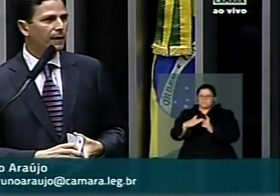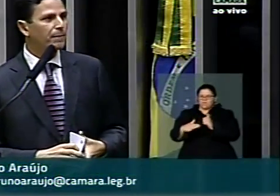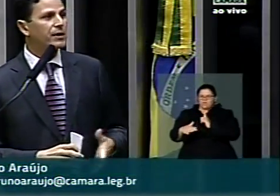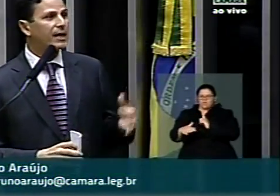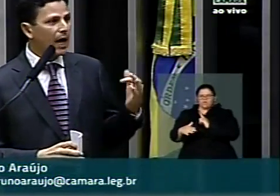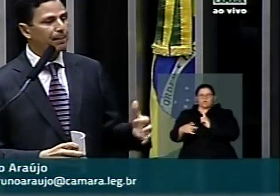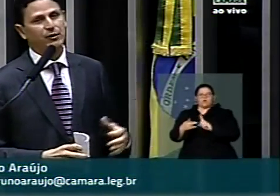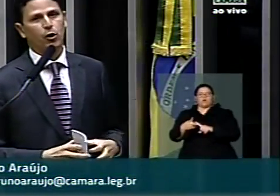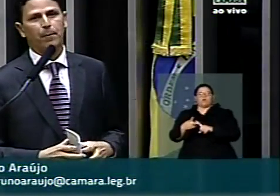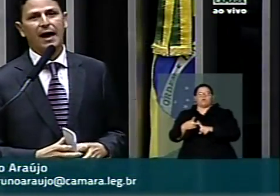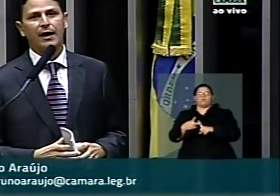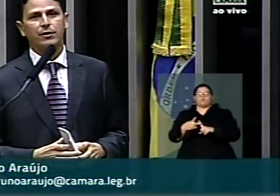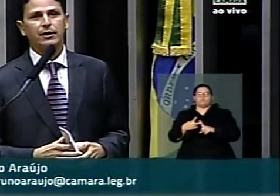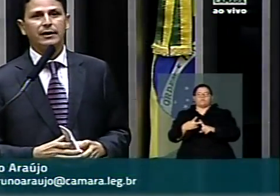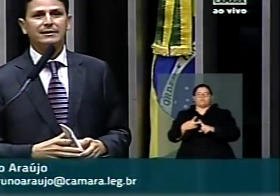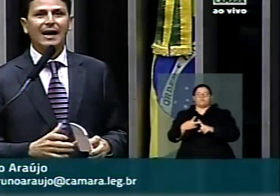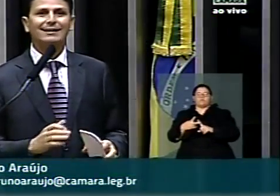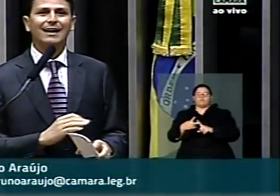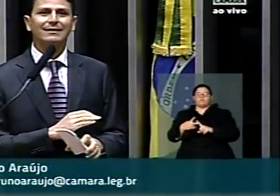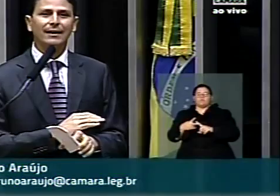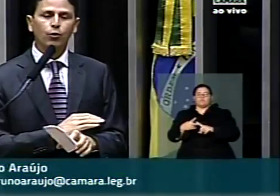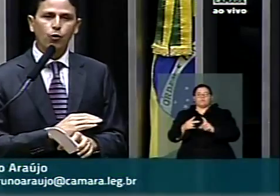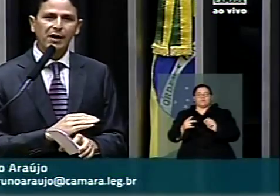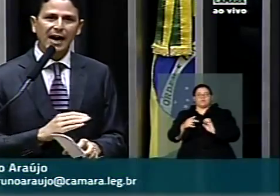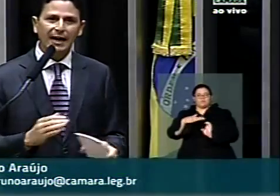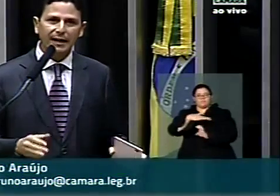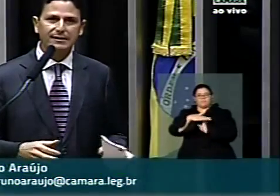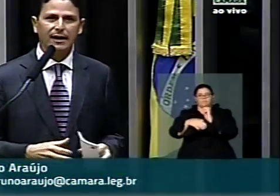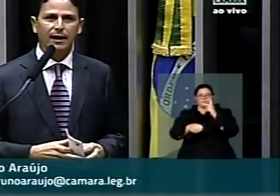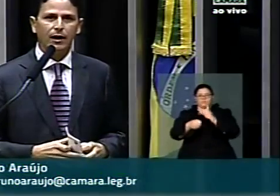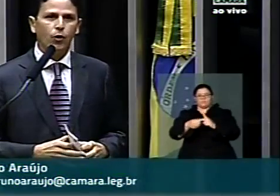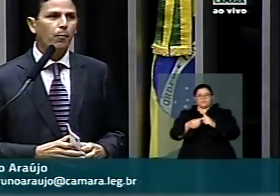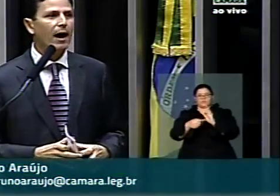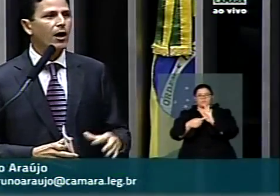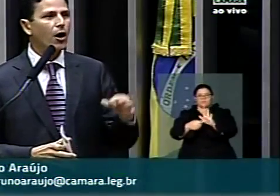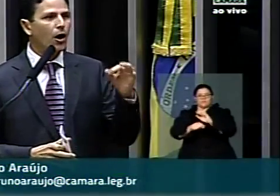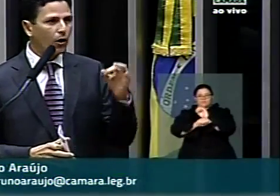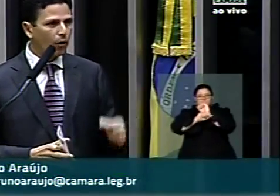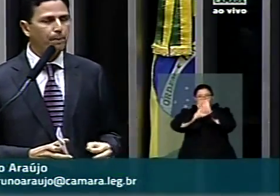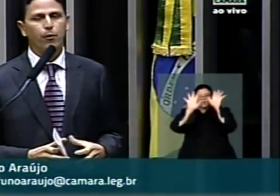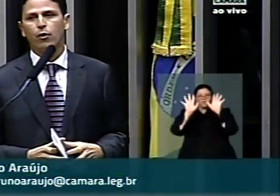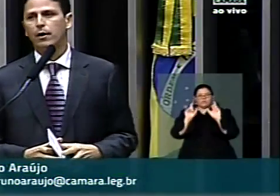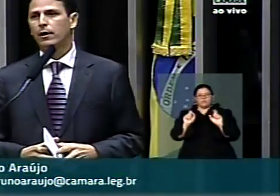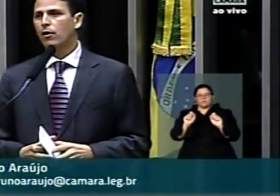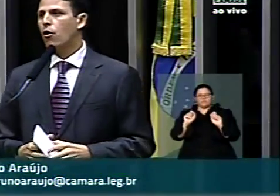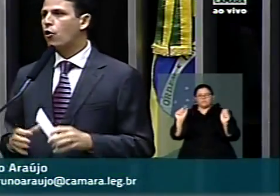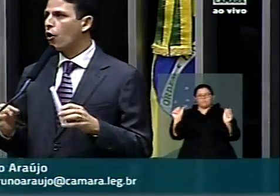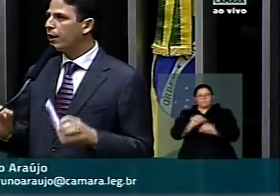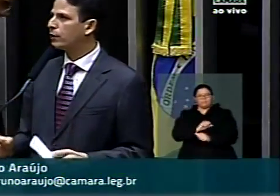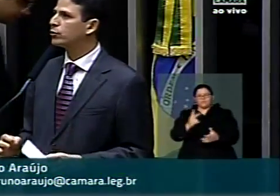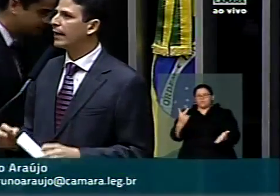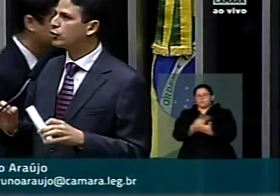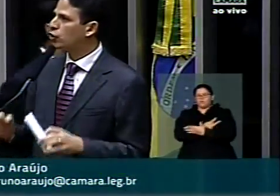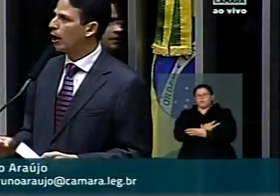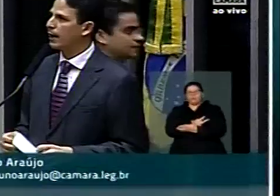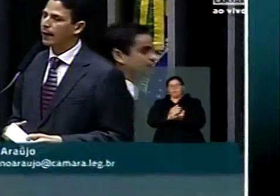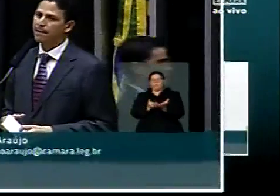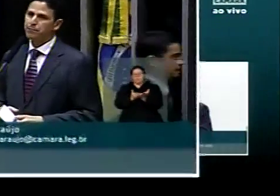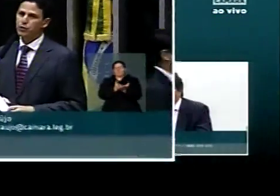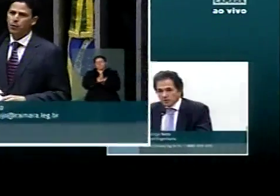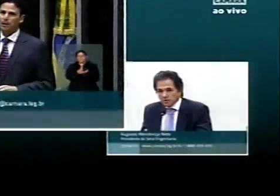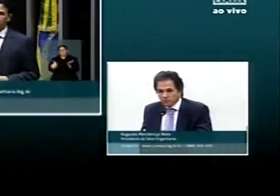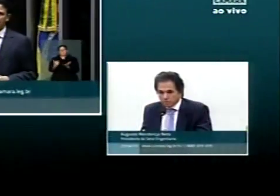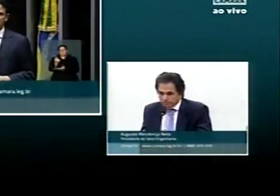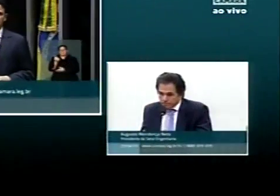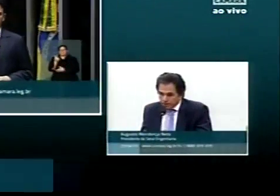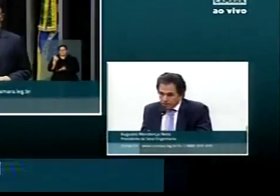fornecedores, de que a Petrobras está tratando com clareza o maior rombo ocorrido na história